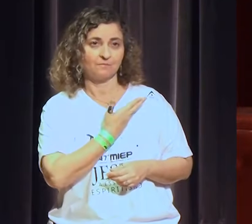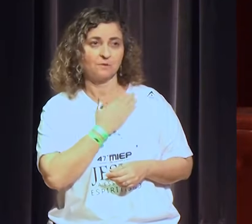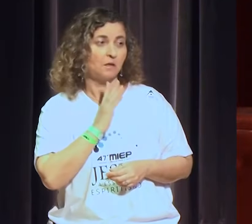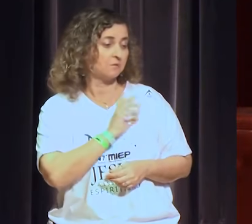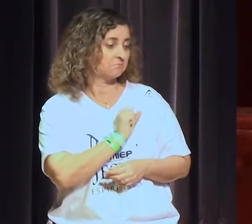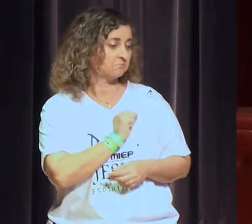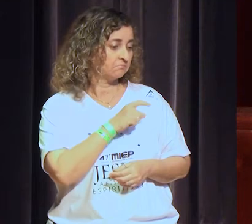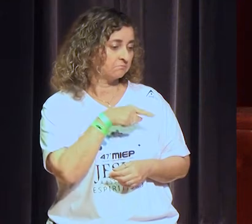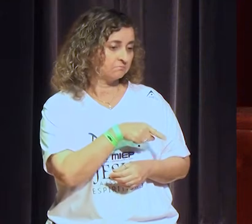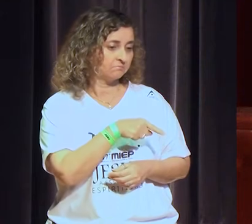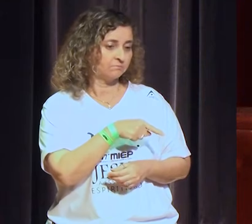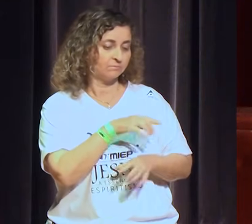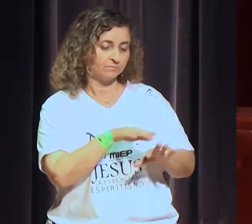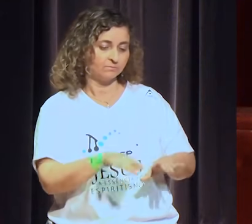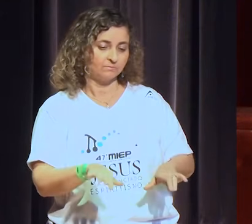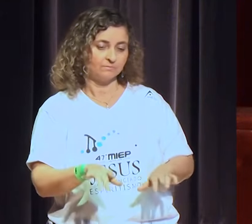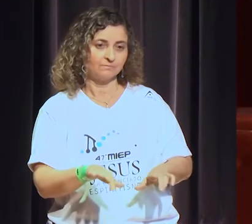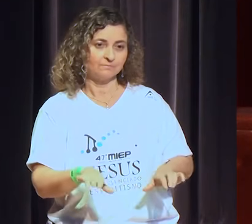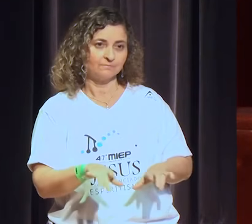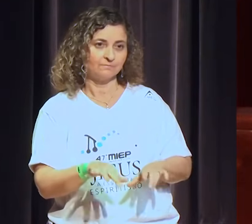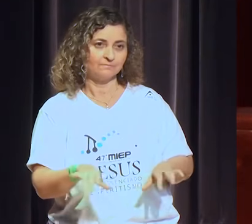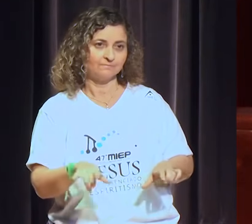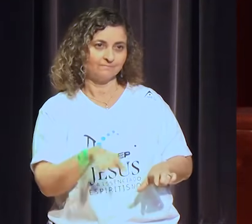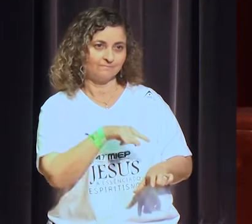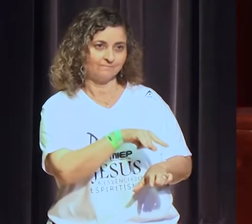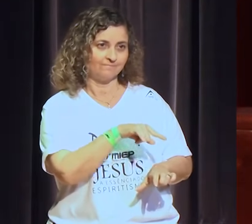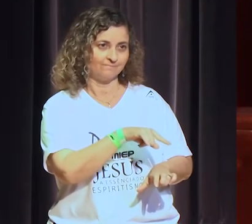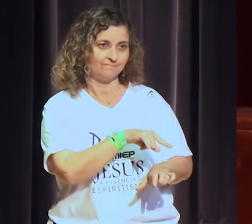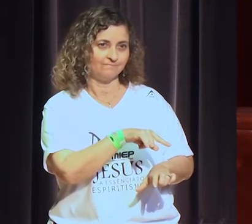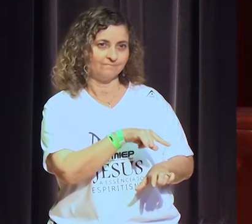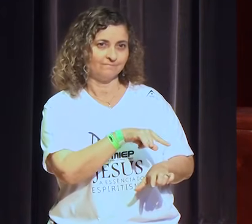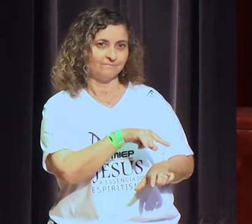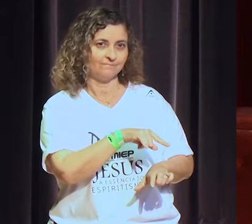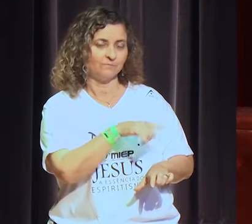Eu quero falar do meu pianista que voltou para o mundo espiritual.